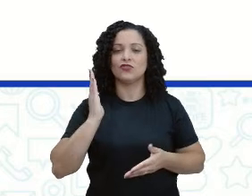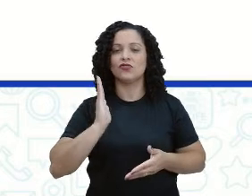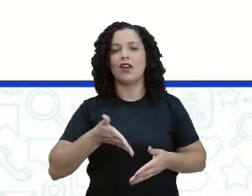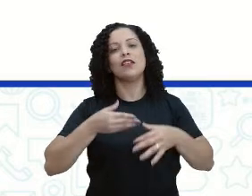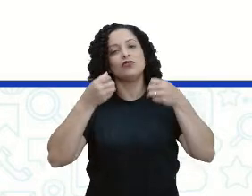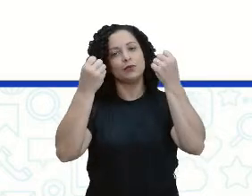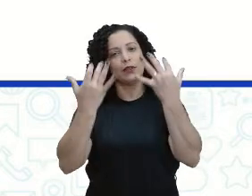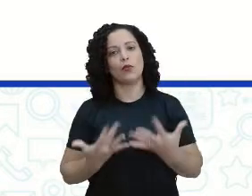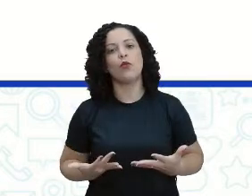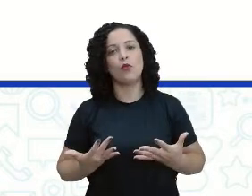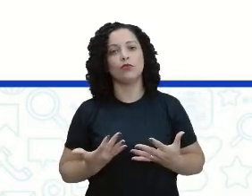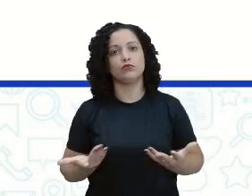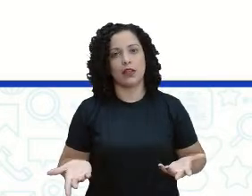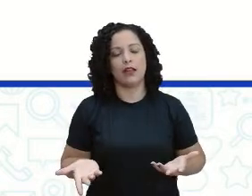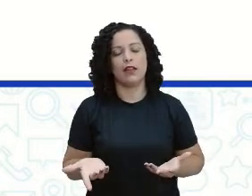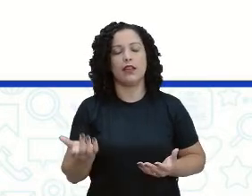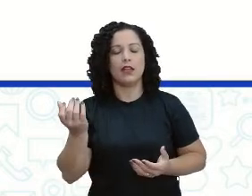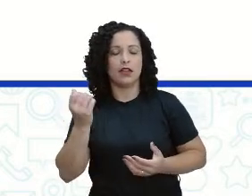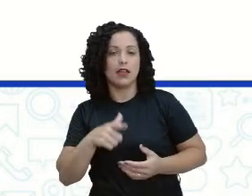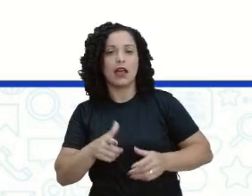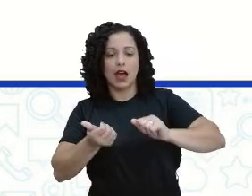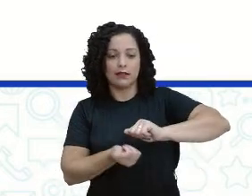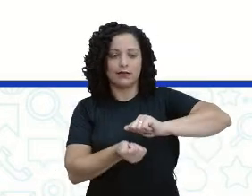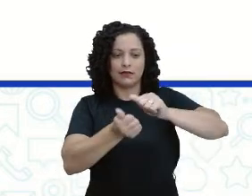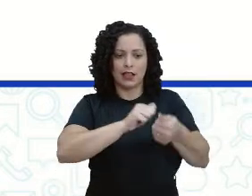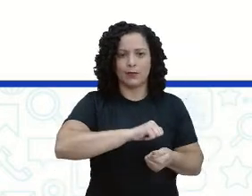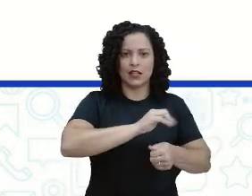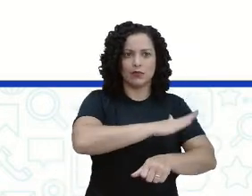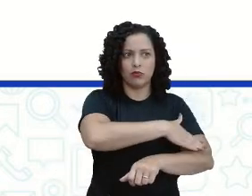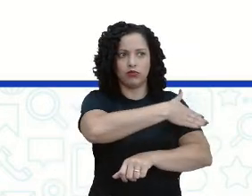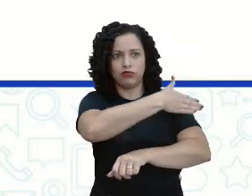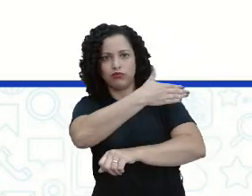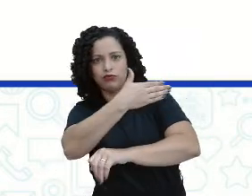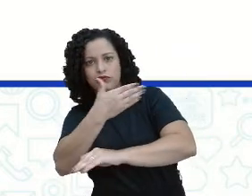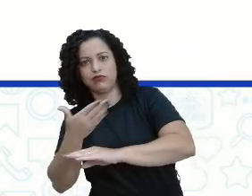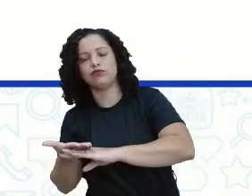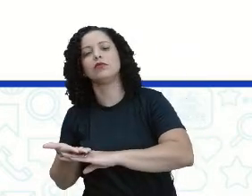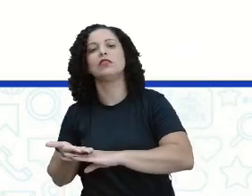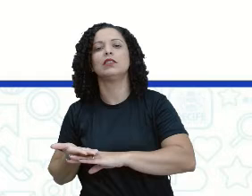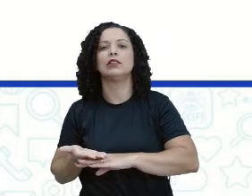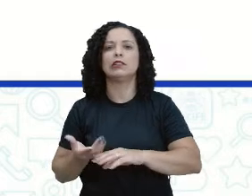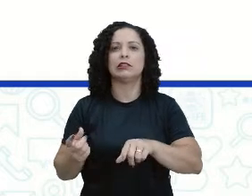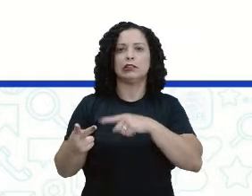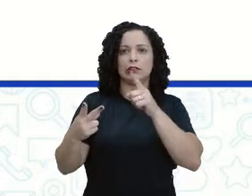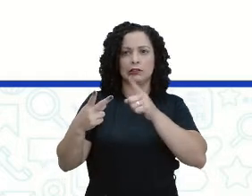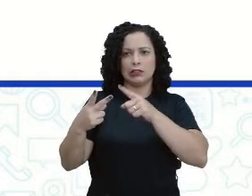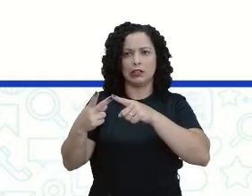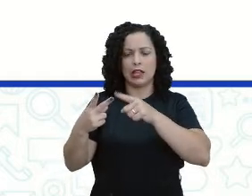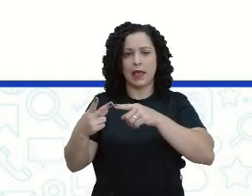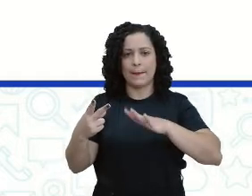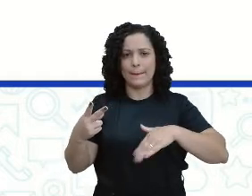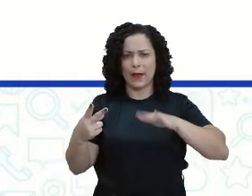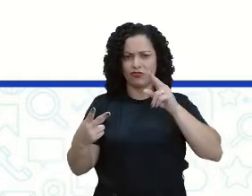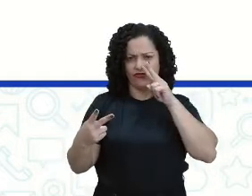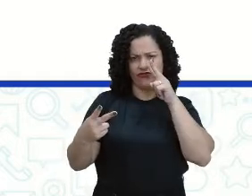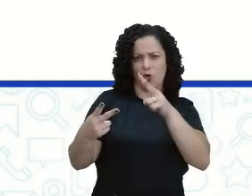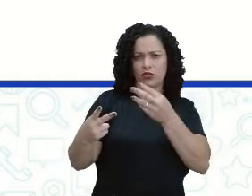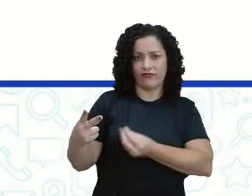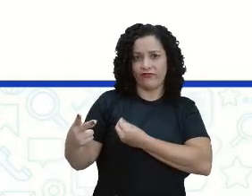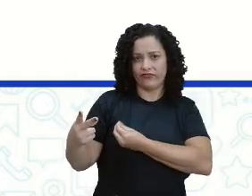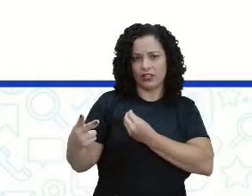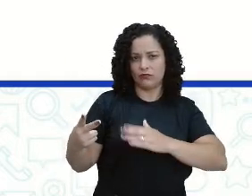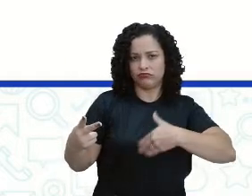torna-se melhor adaptado ao longo da vida, os indivíduos maiores e mais fortes sobreviverão, atua sobre a